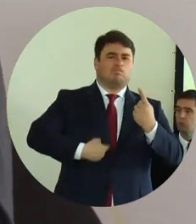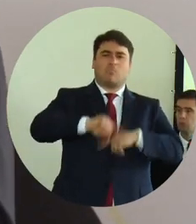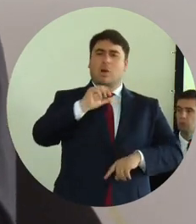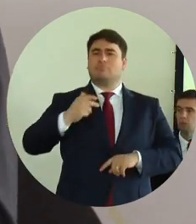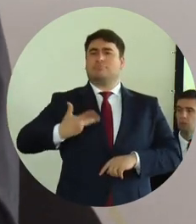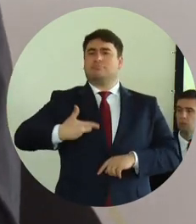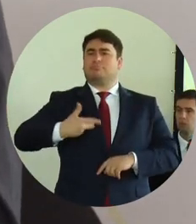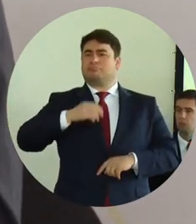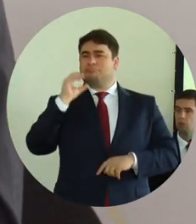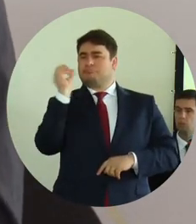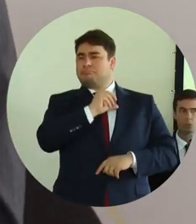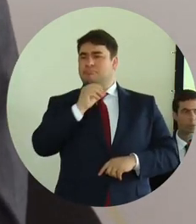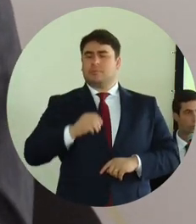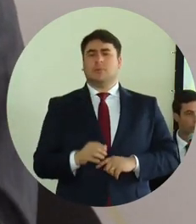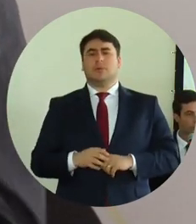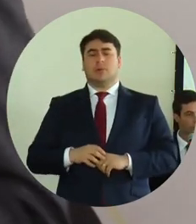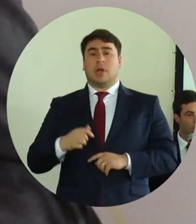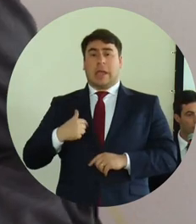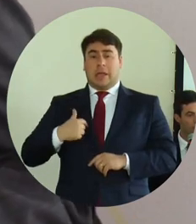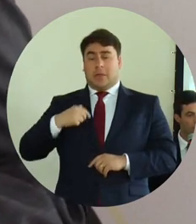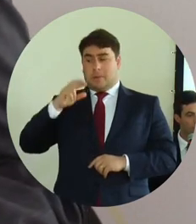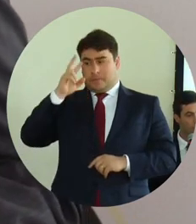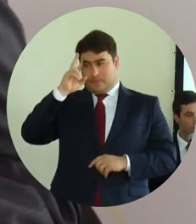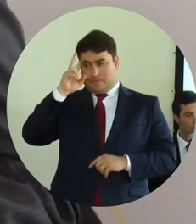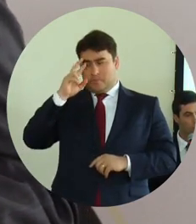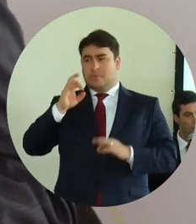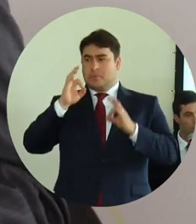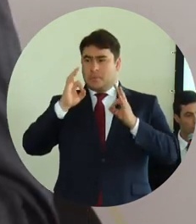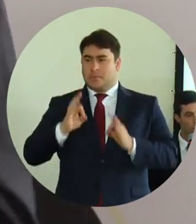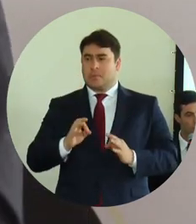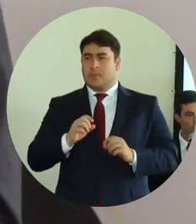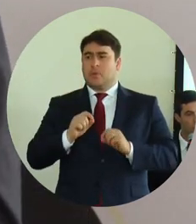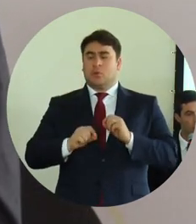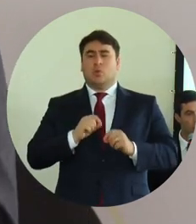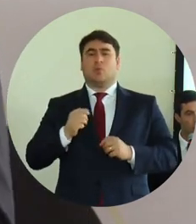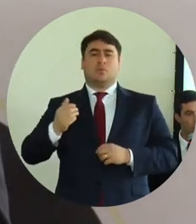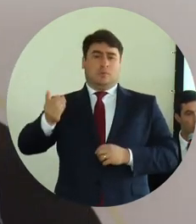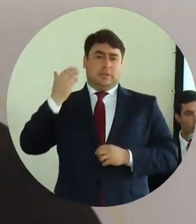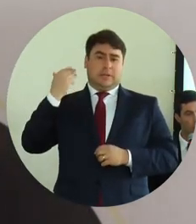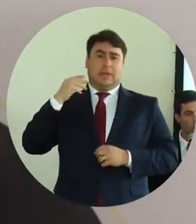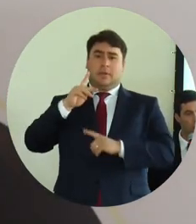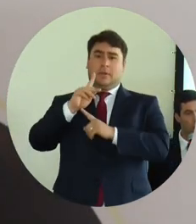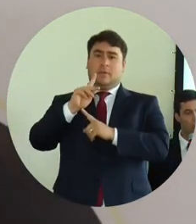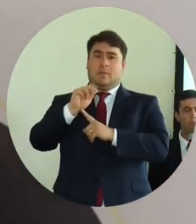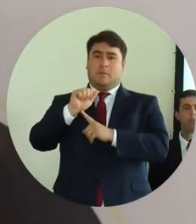velocidade. Eu sempre lembro, Linamara, quando Paulo Freire